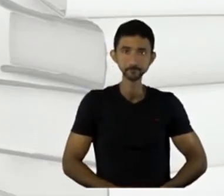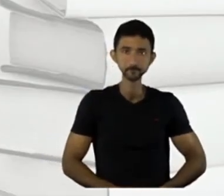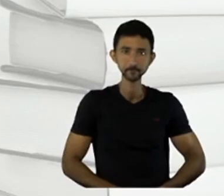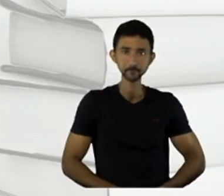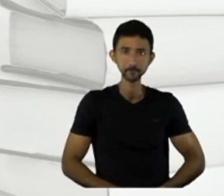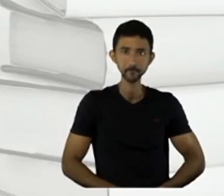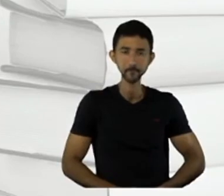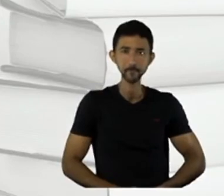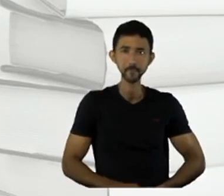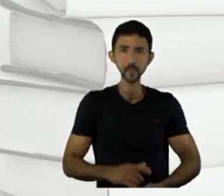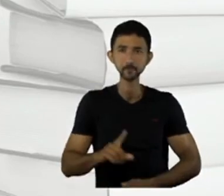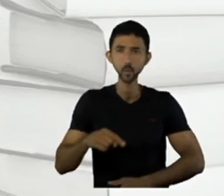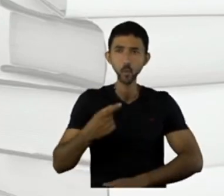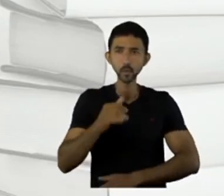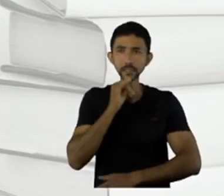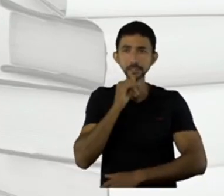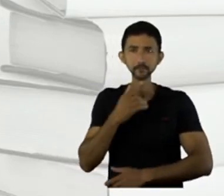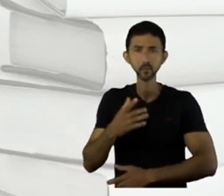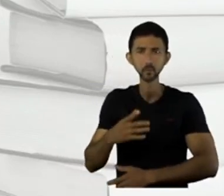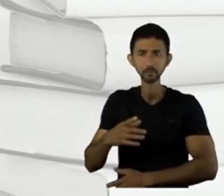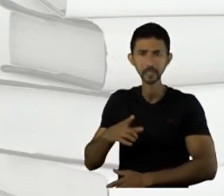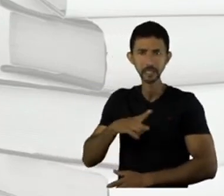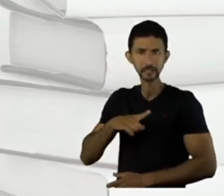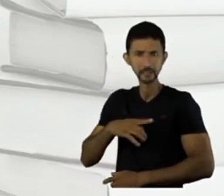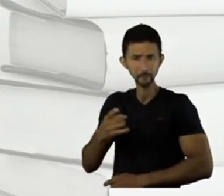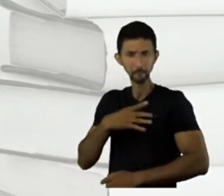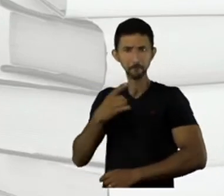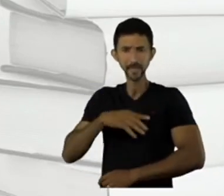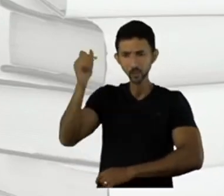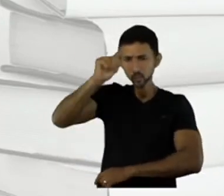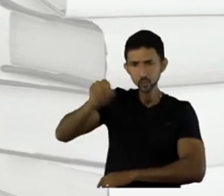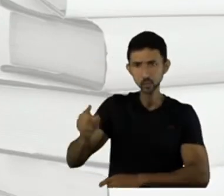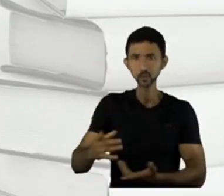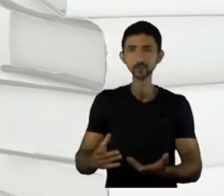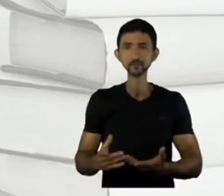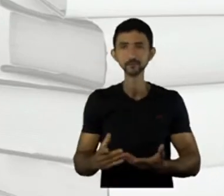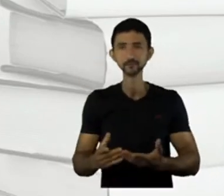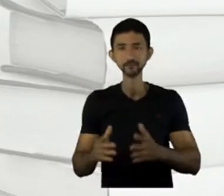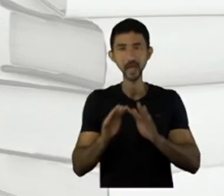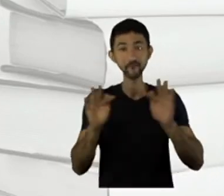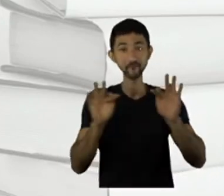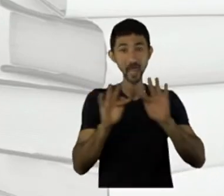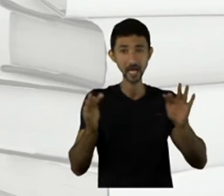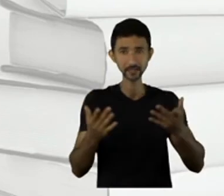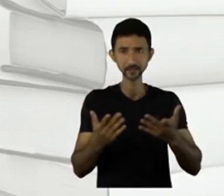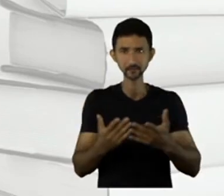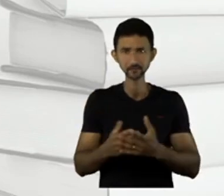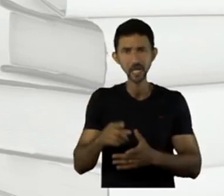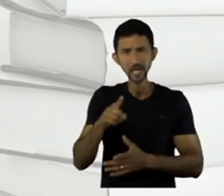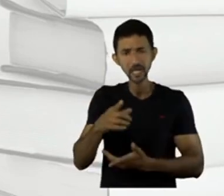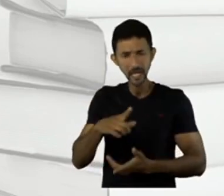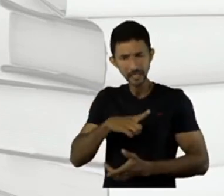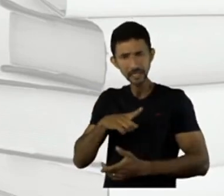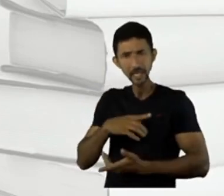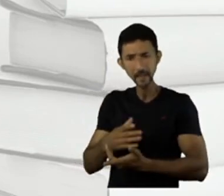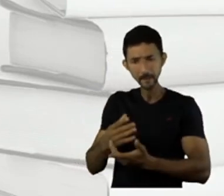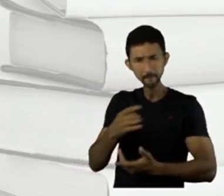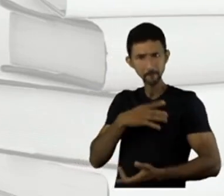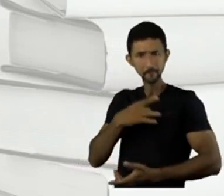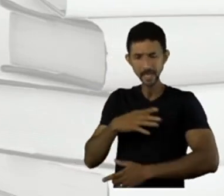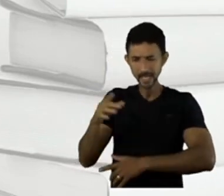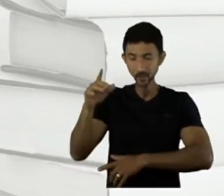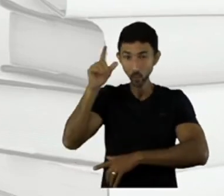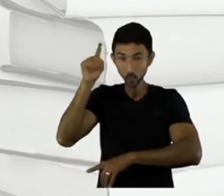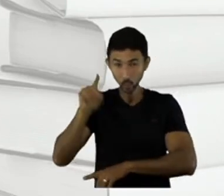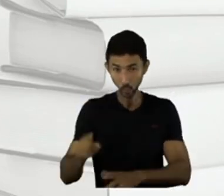que eu trouxe aí para vocês. Tu tens medo de trovão? Olha a frase, nessa frase aí de novo. Tu tens medo de